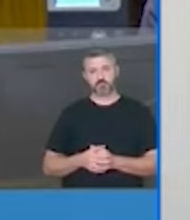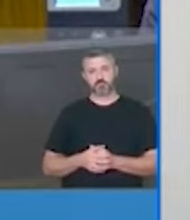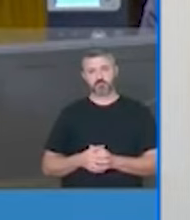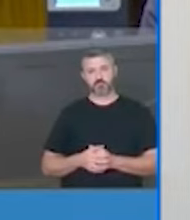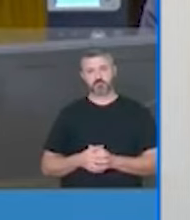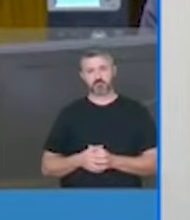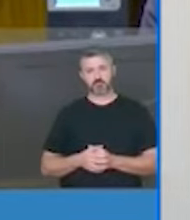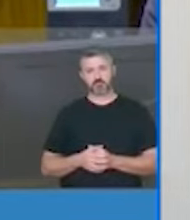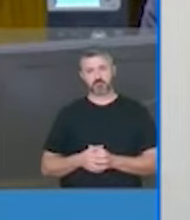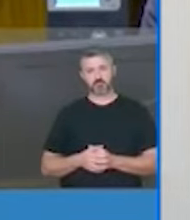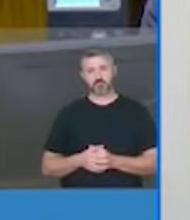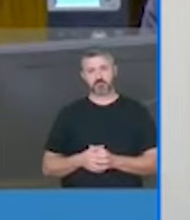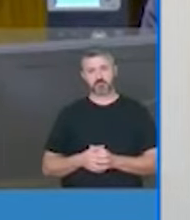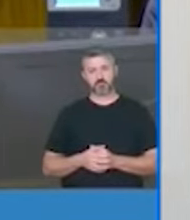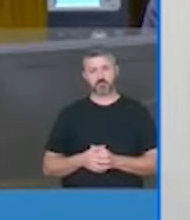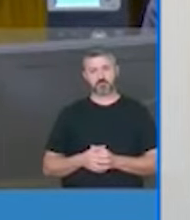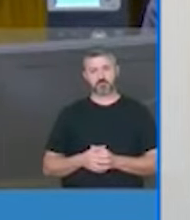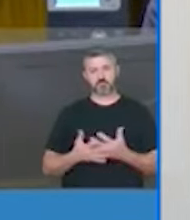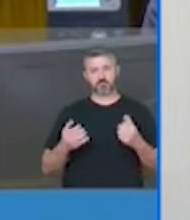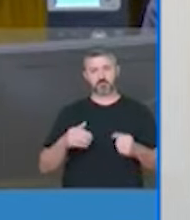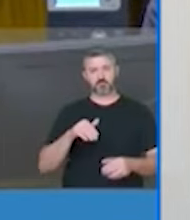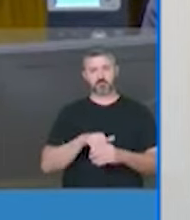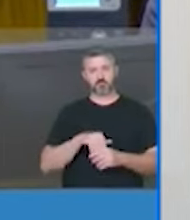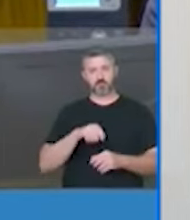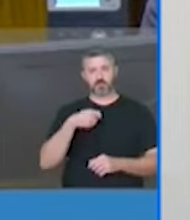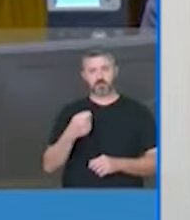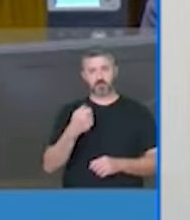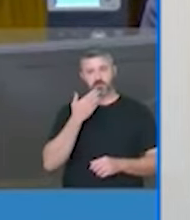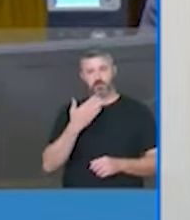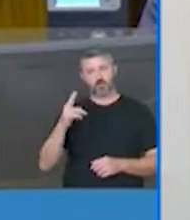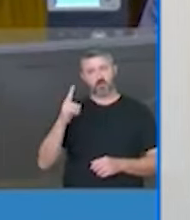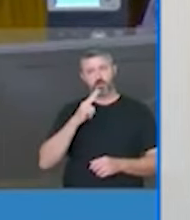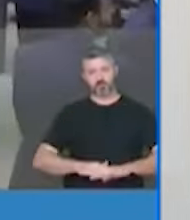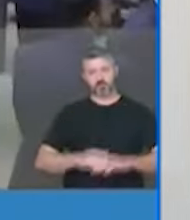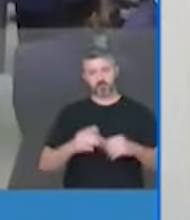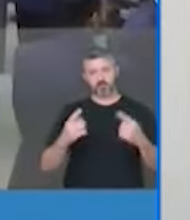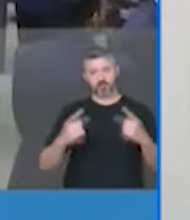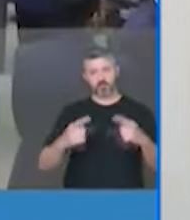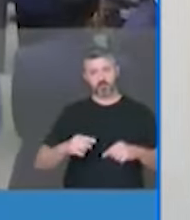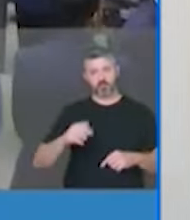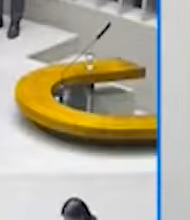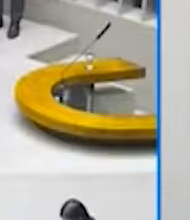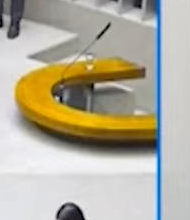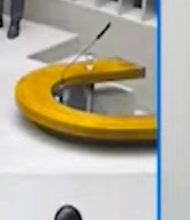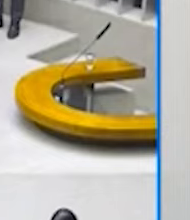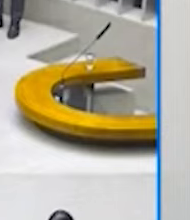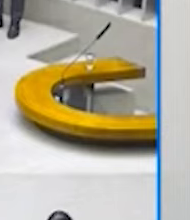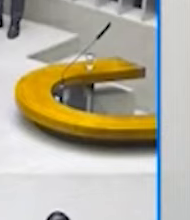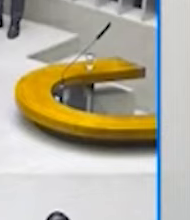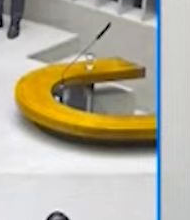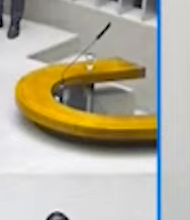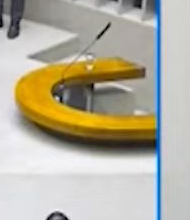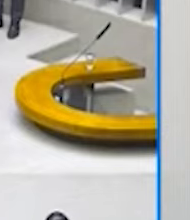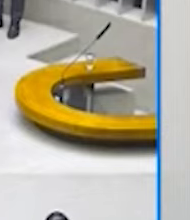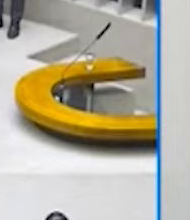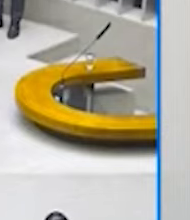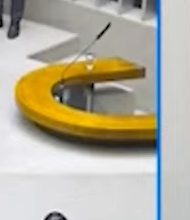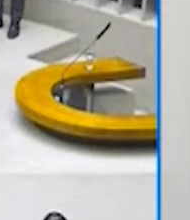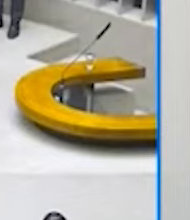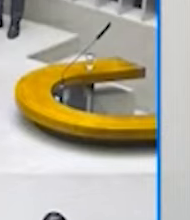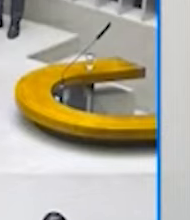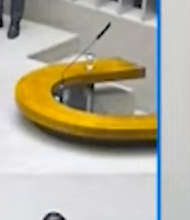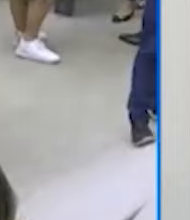ela for buscar esse serviço, se for além da 22ª semana, ela não vai ter serviço, porque ela poderá ser criminalizada, entendeu?